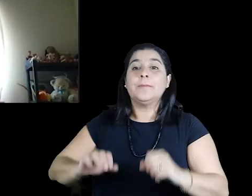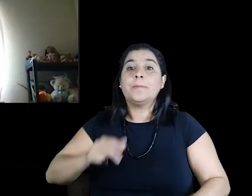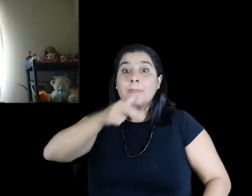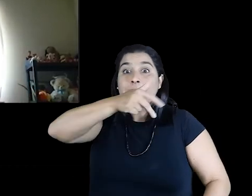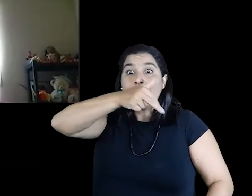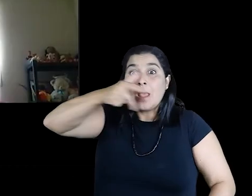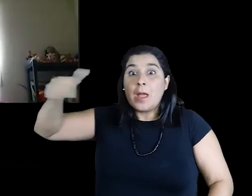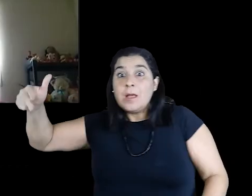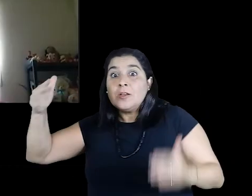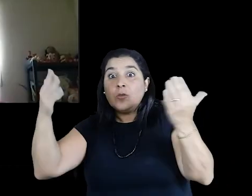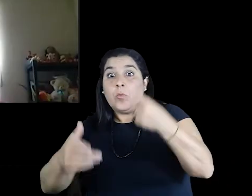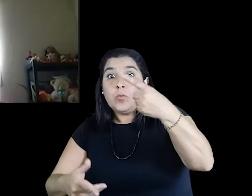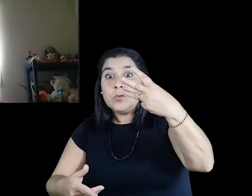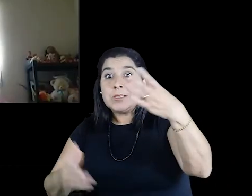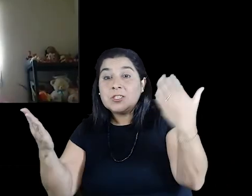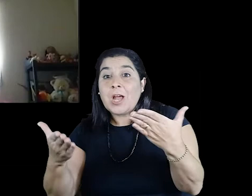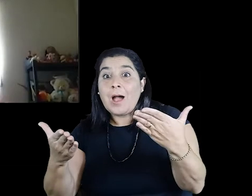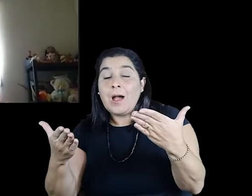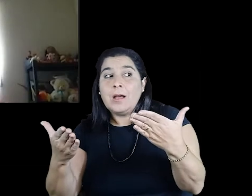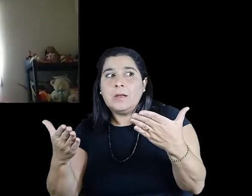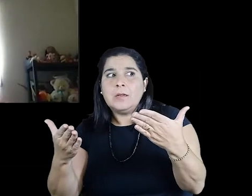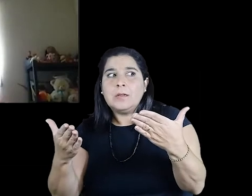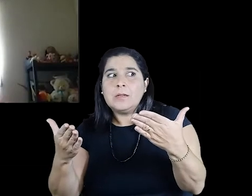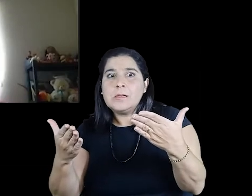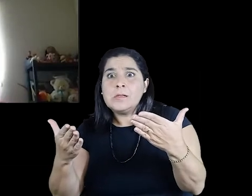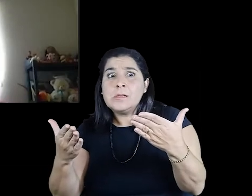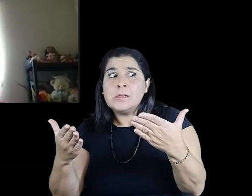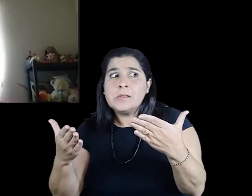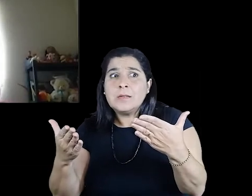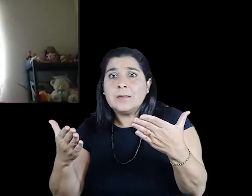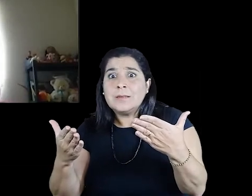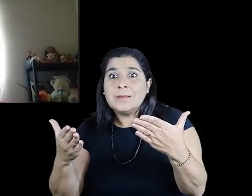tá? 1, 2, 3 e já!